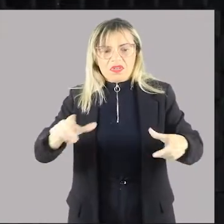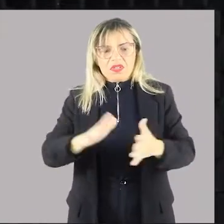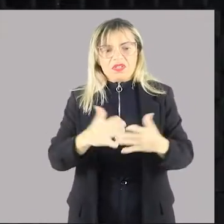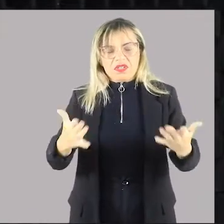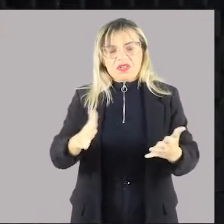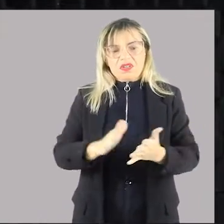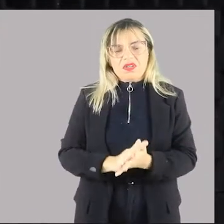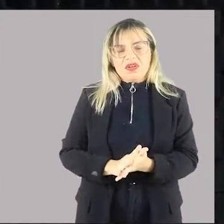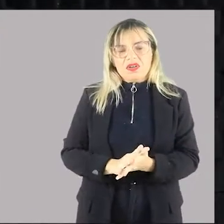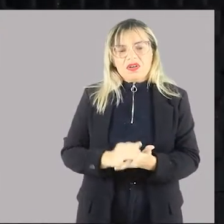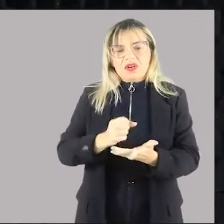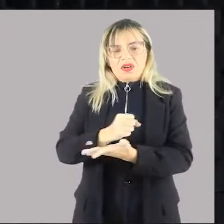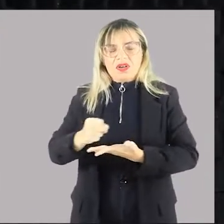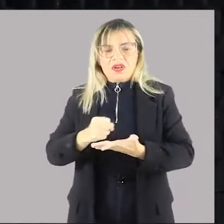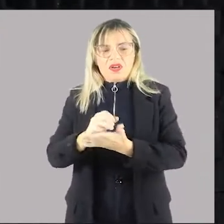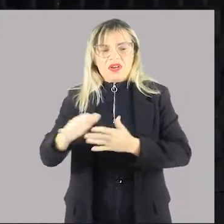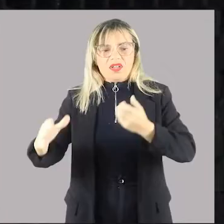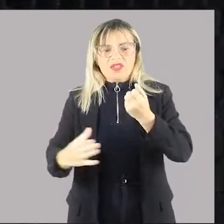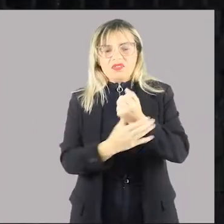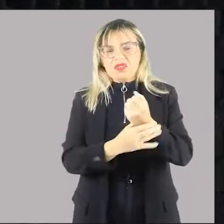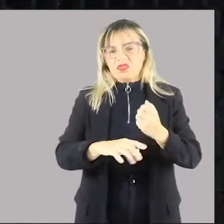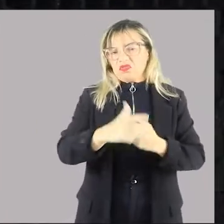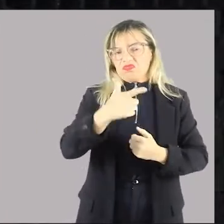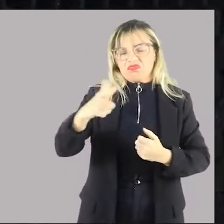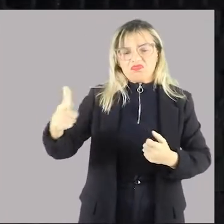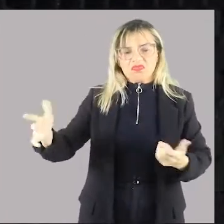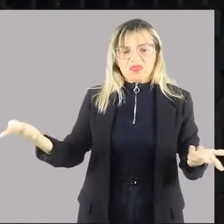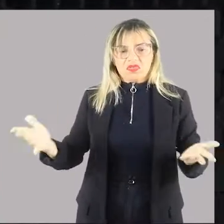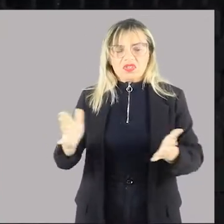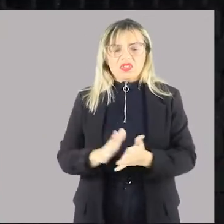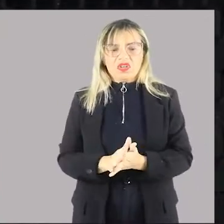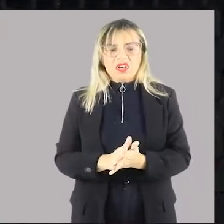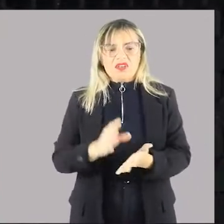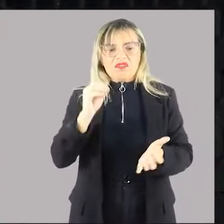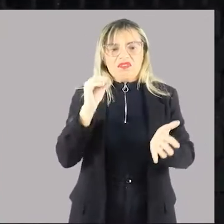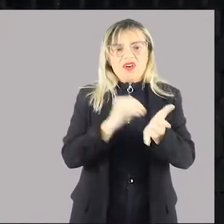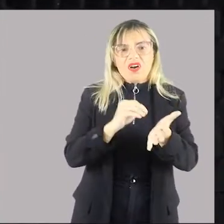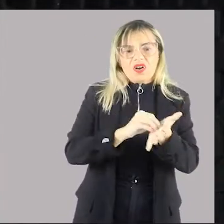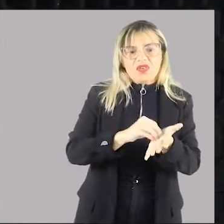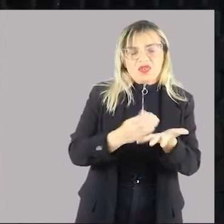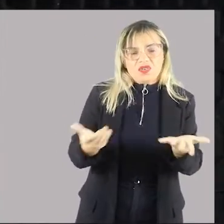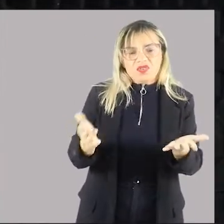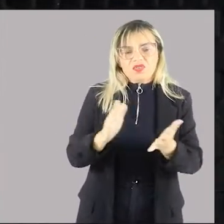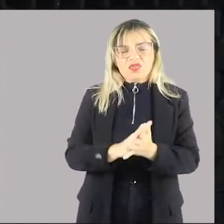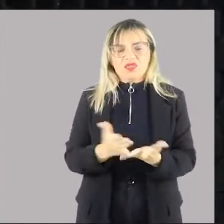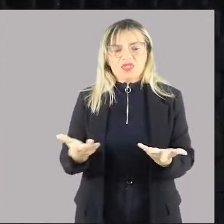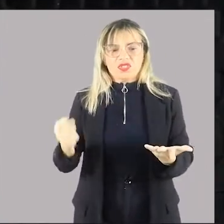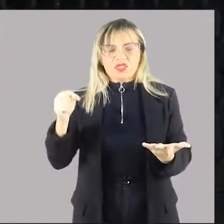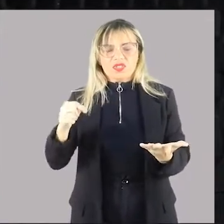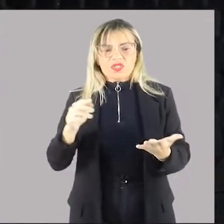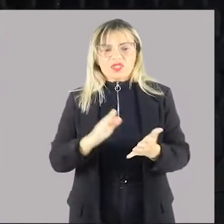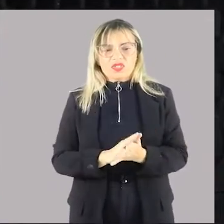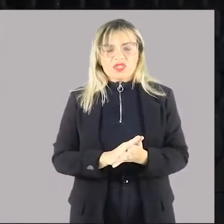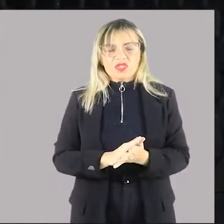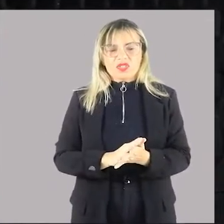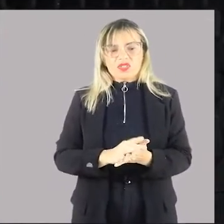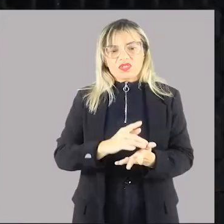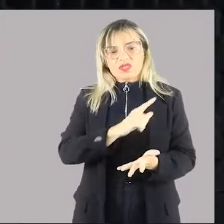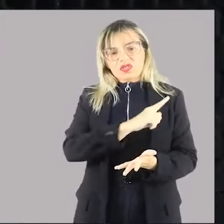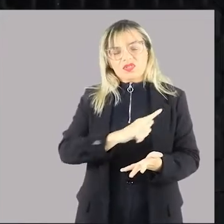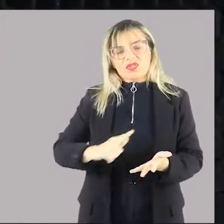né? A segurança, há carências. Existem regiões no Brasil